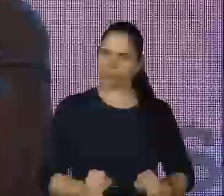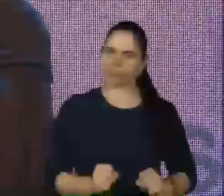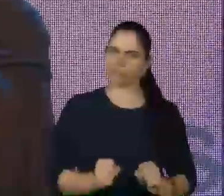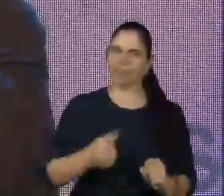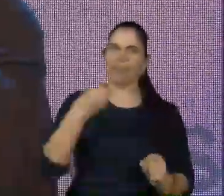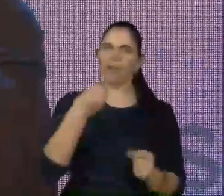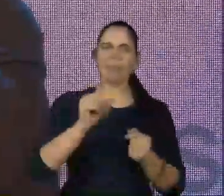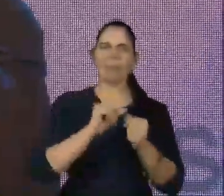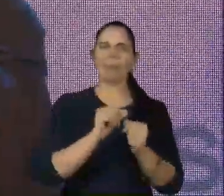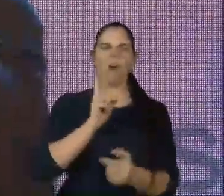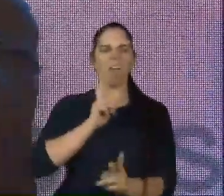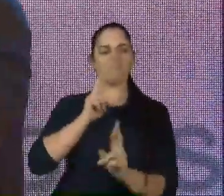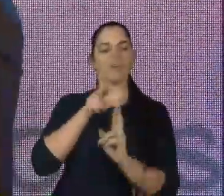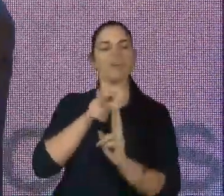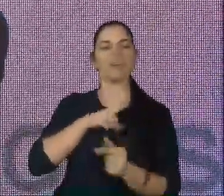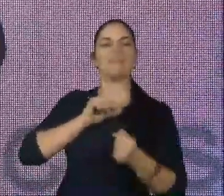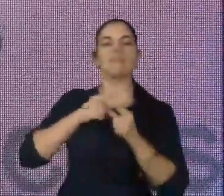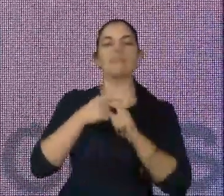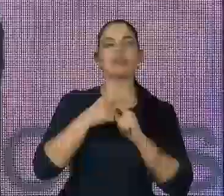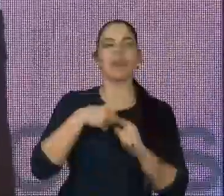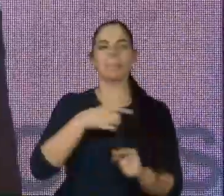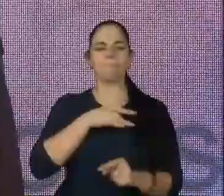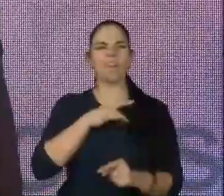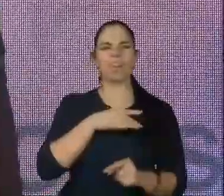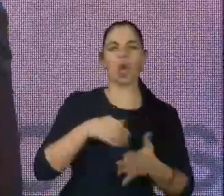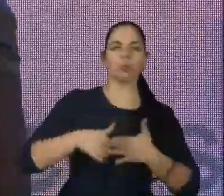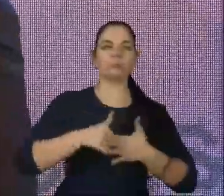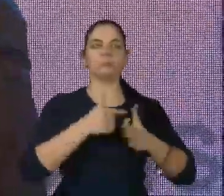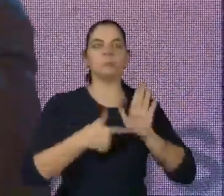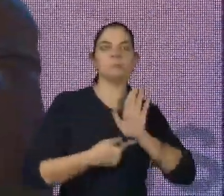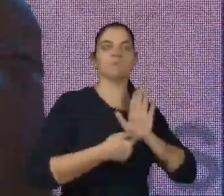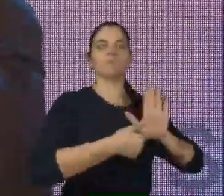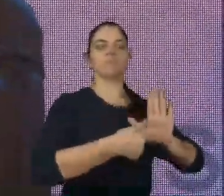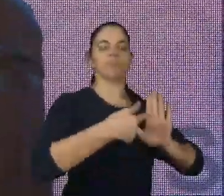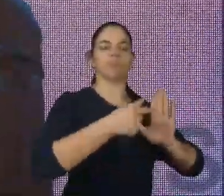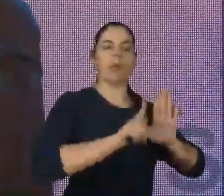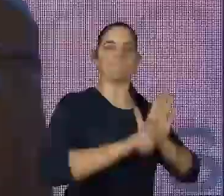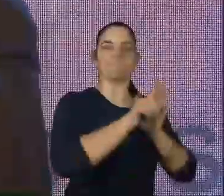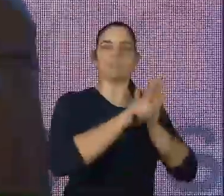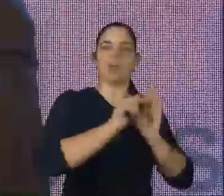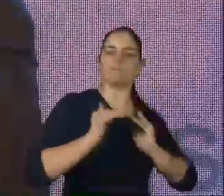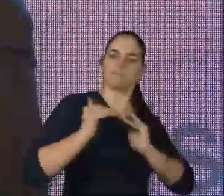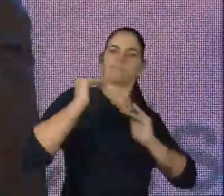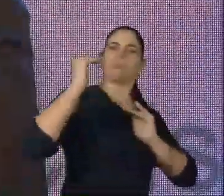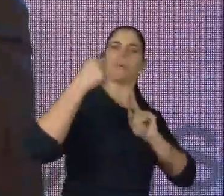isso? Através das referências. Por que medo foi a palavra que mais apareceu na pesquisa?